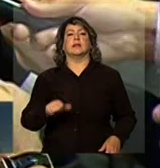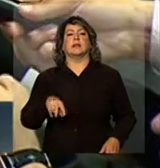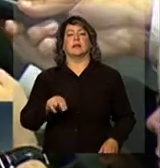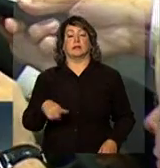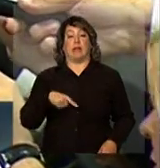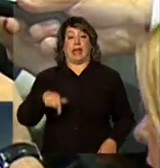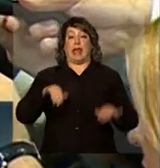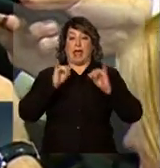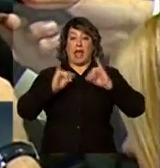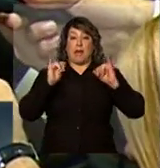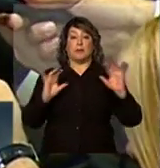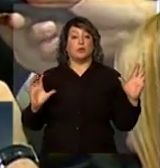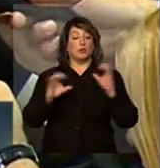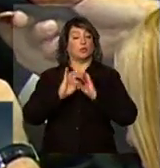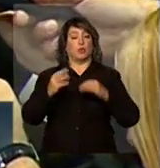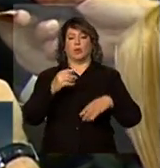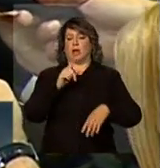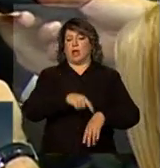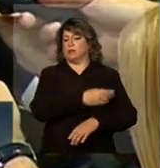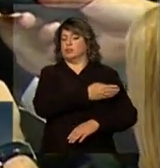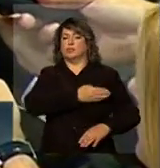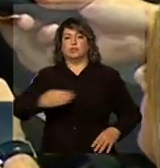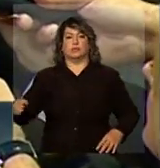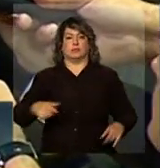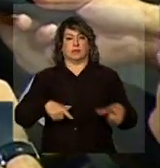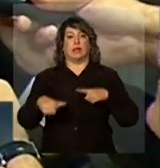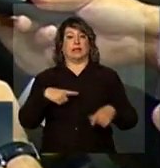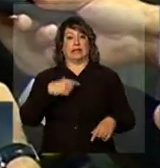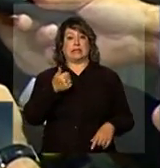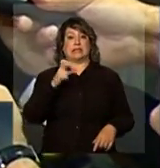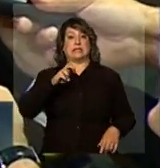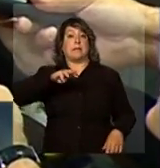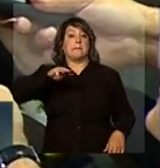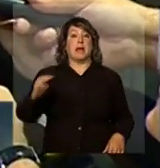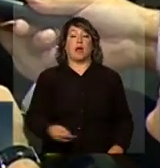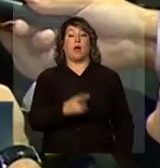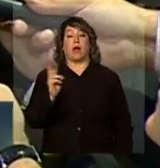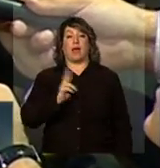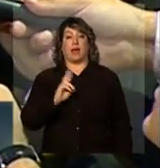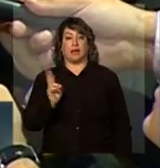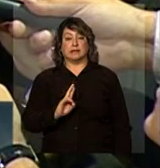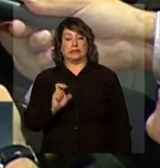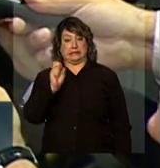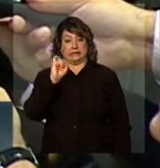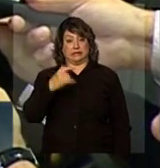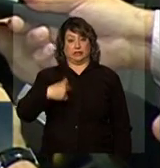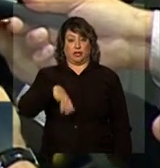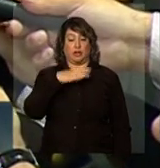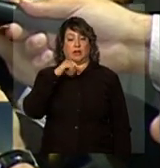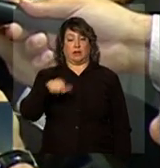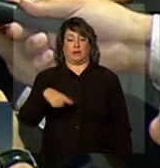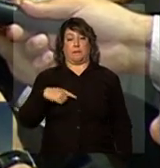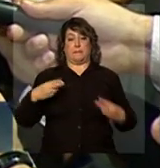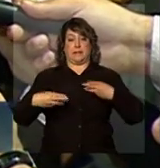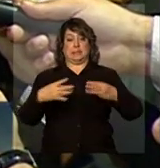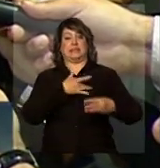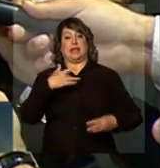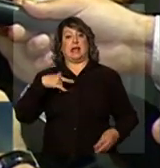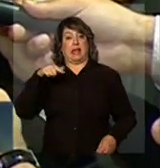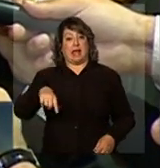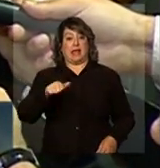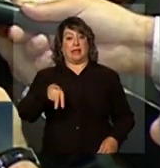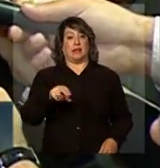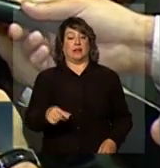a campanha inteira pra todo ano que você trabalhar tem um custo de 15 milhões de reais se a gente considerar que o ministério da saúde este